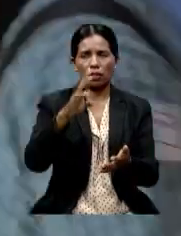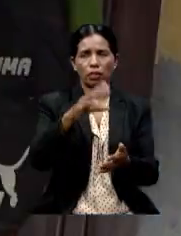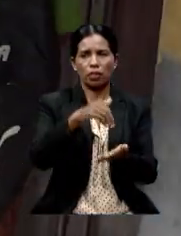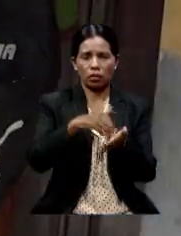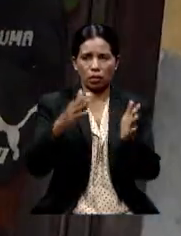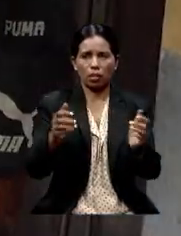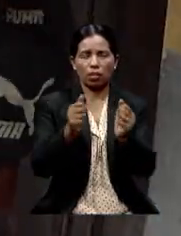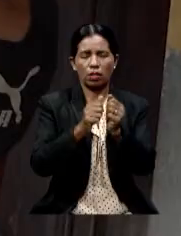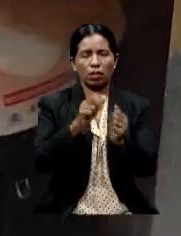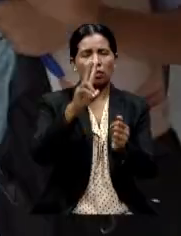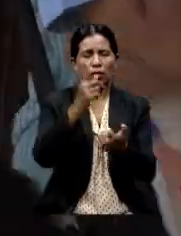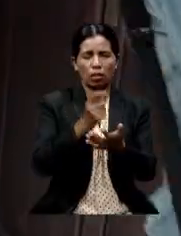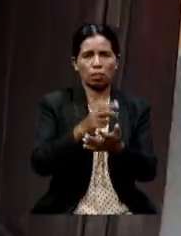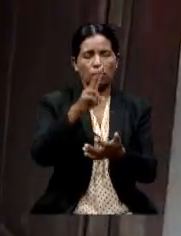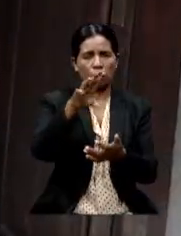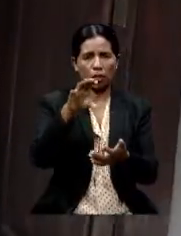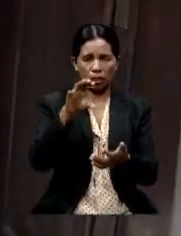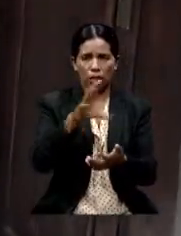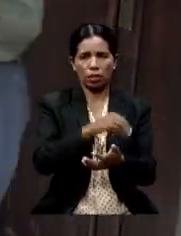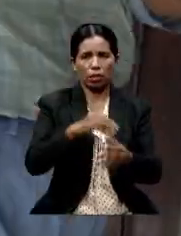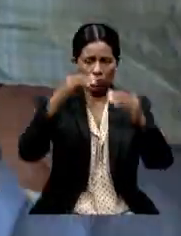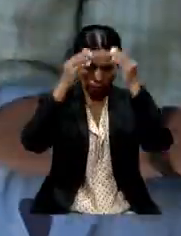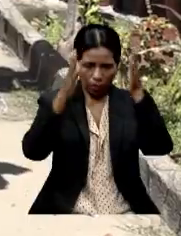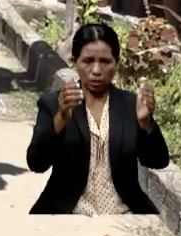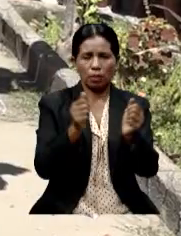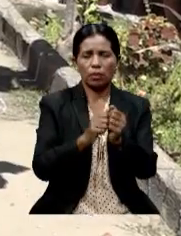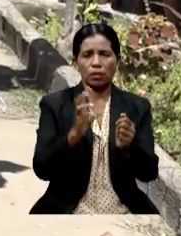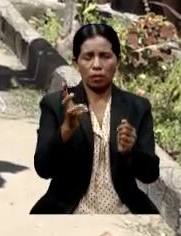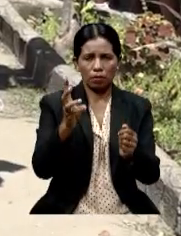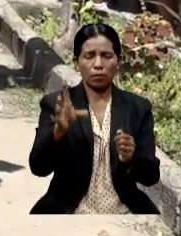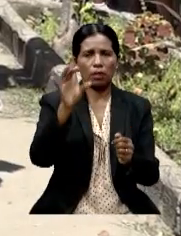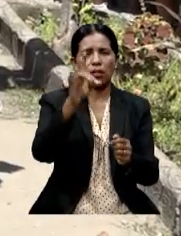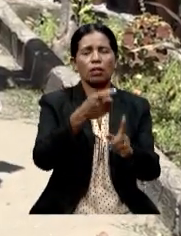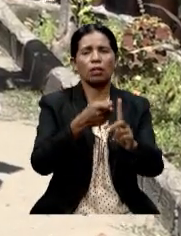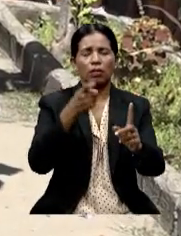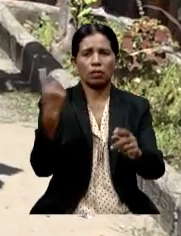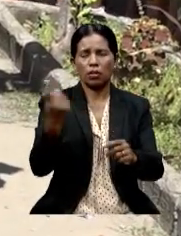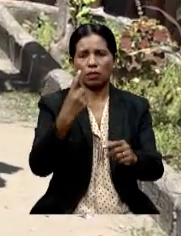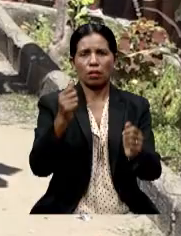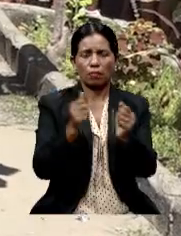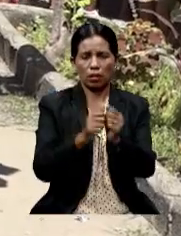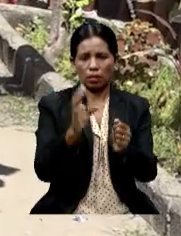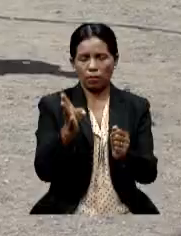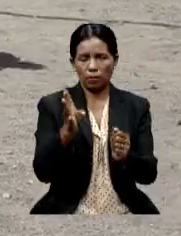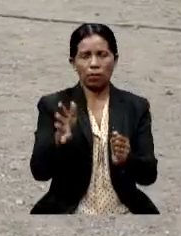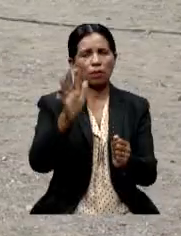hamutu kriungrua atus rua. Ho total profesor ne nulu resinen komposto si permanente hamutu khat nulu resin